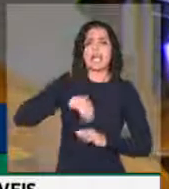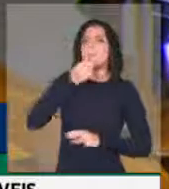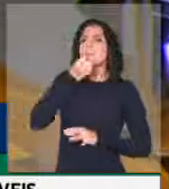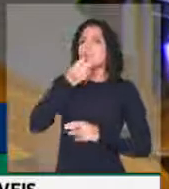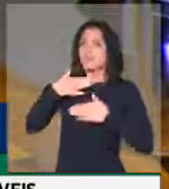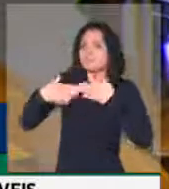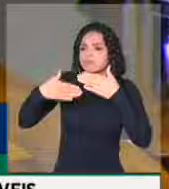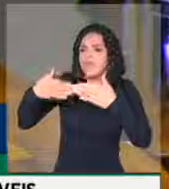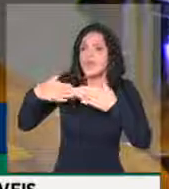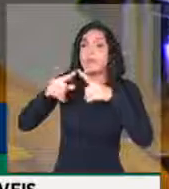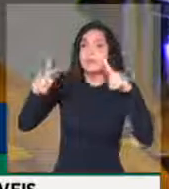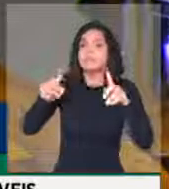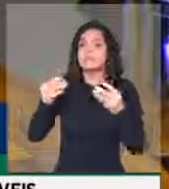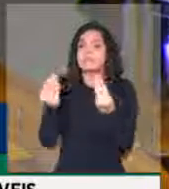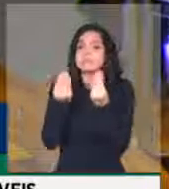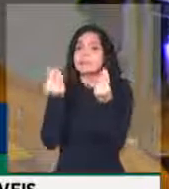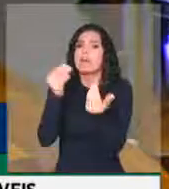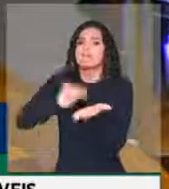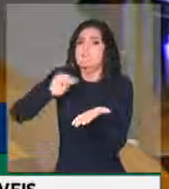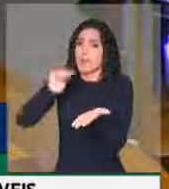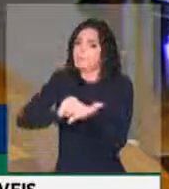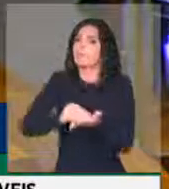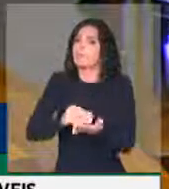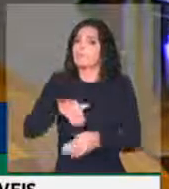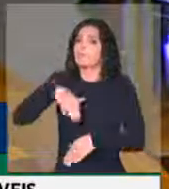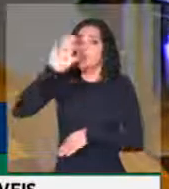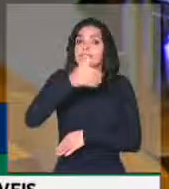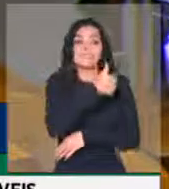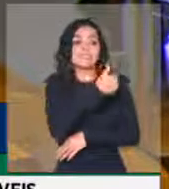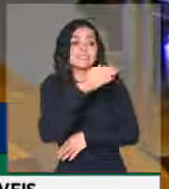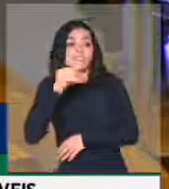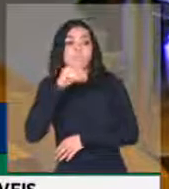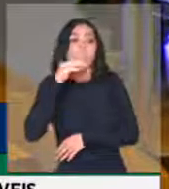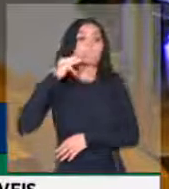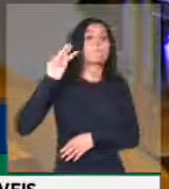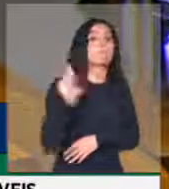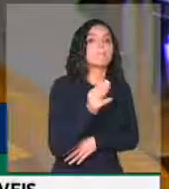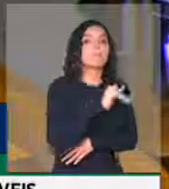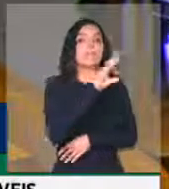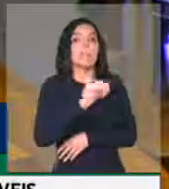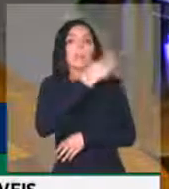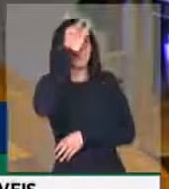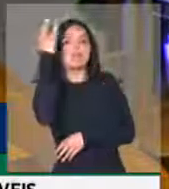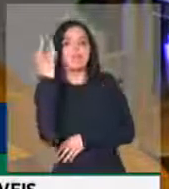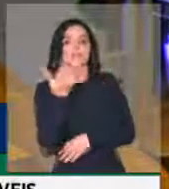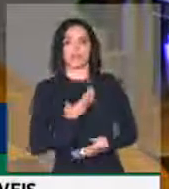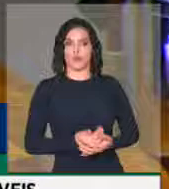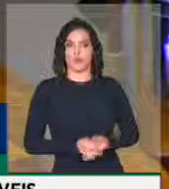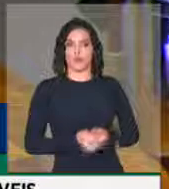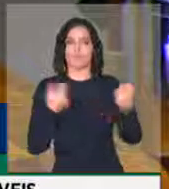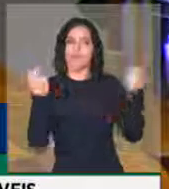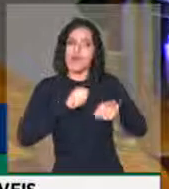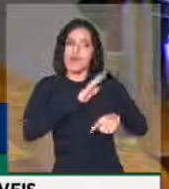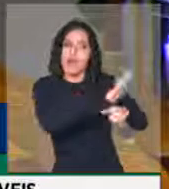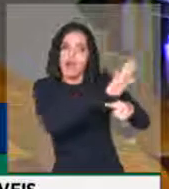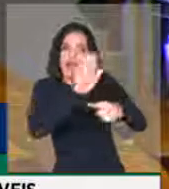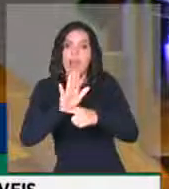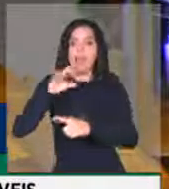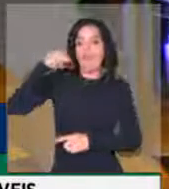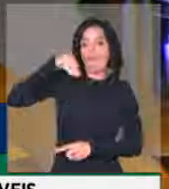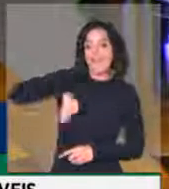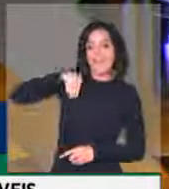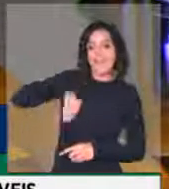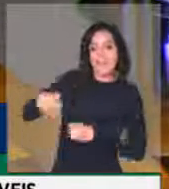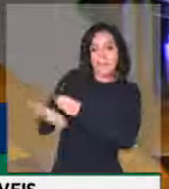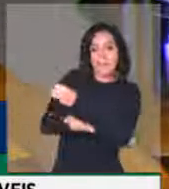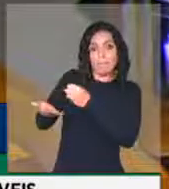ainda é insuficiente. Nós precisamos atingir 100 milhões de brasileiros e brasileiras. Nós precisamos atingir uma renda básica que